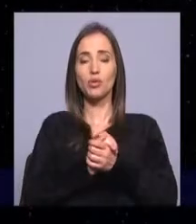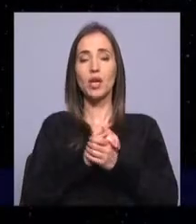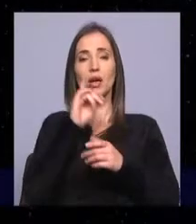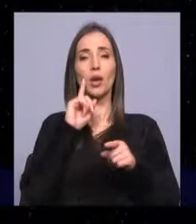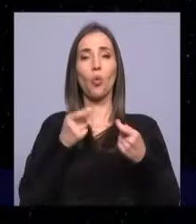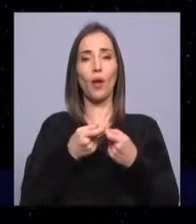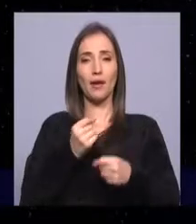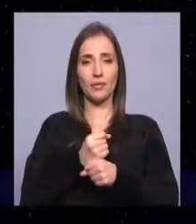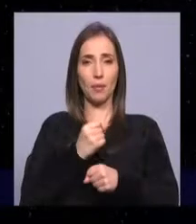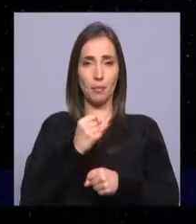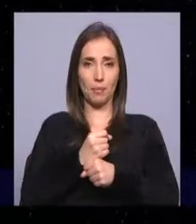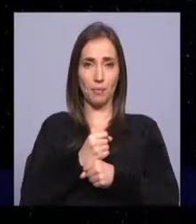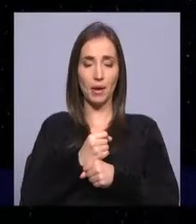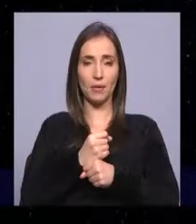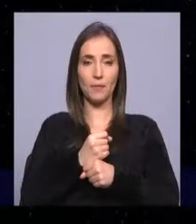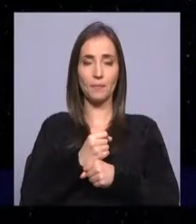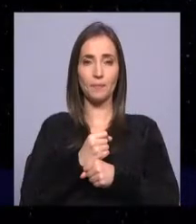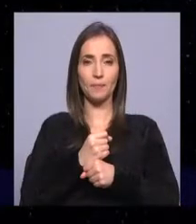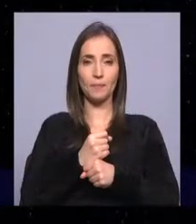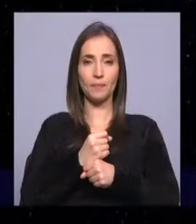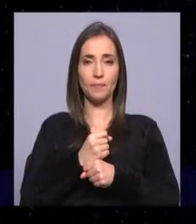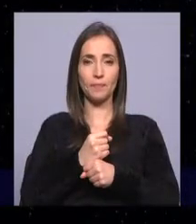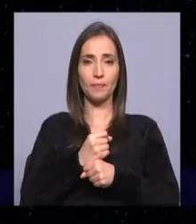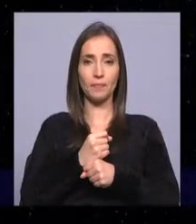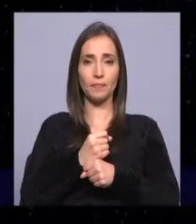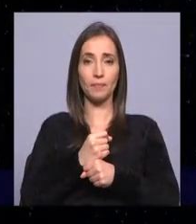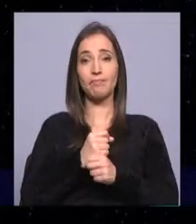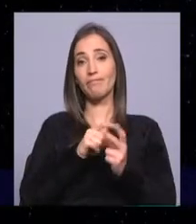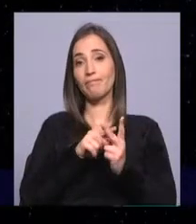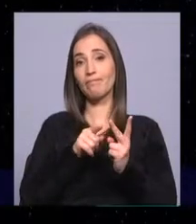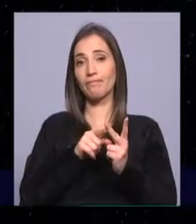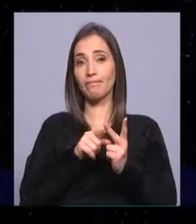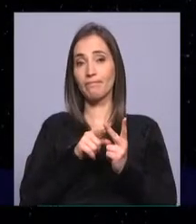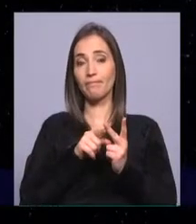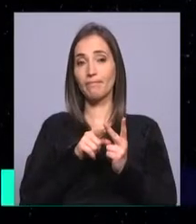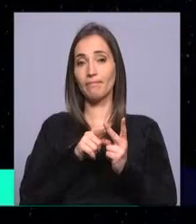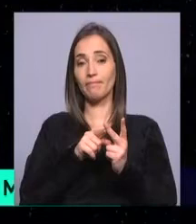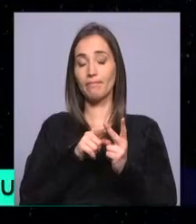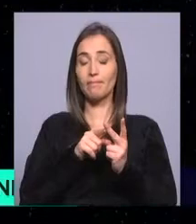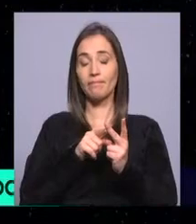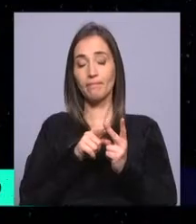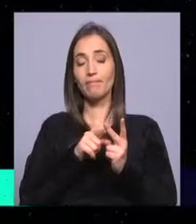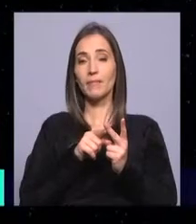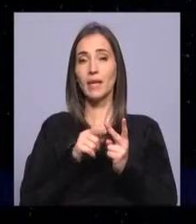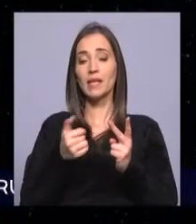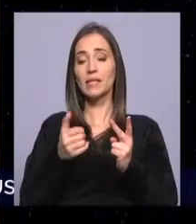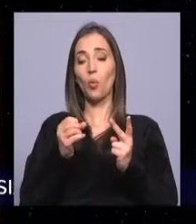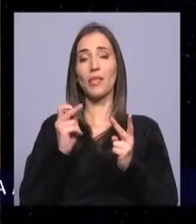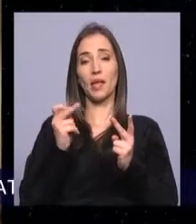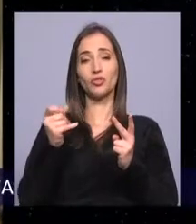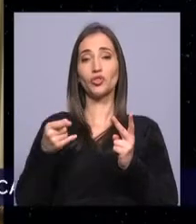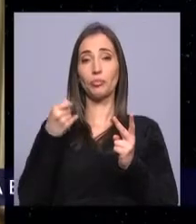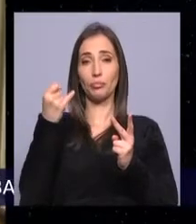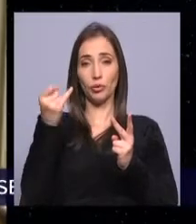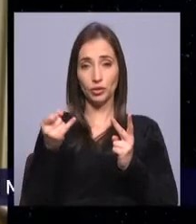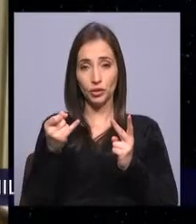Olga Pravdevitseva. Com esses nomes? Com estes nomes já encontramos aqui um bocado de ironia. 50 anos depois, e há 50